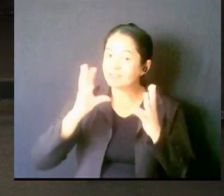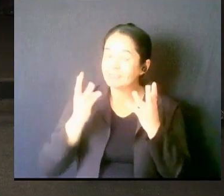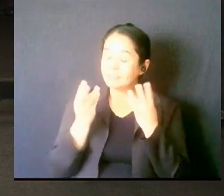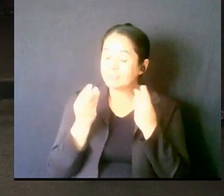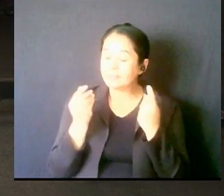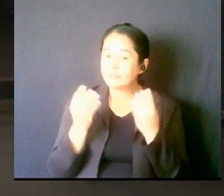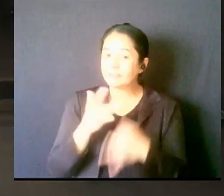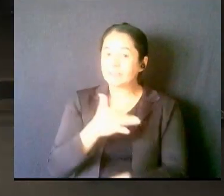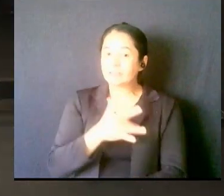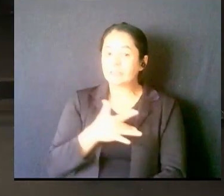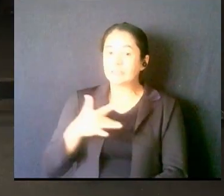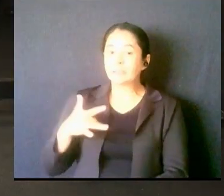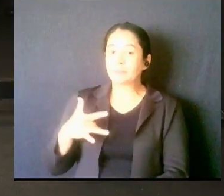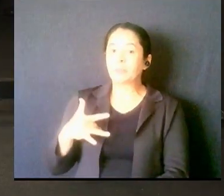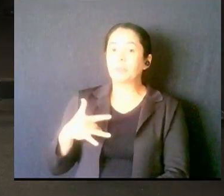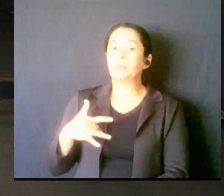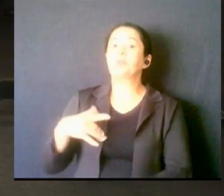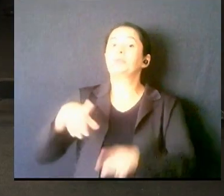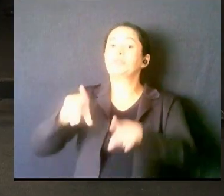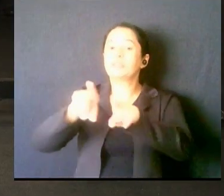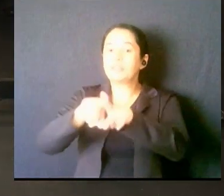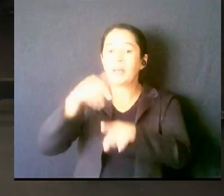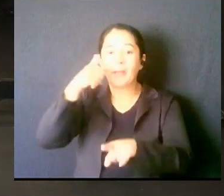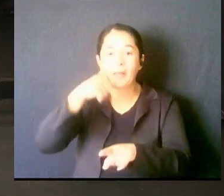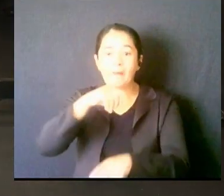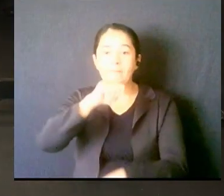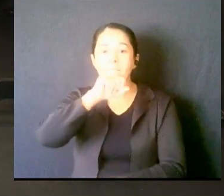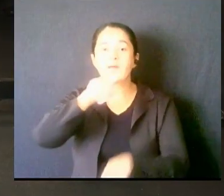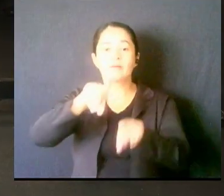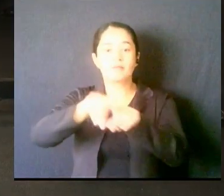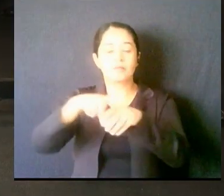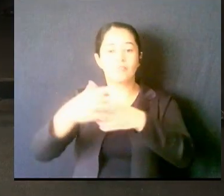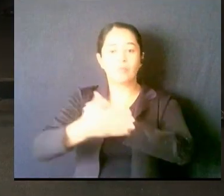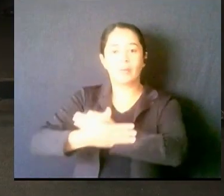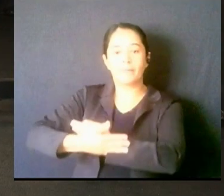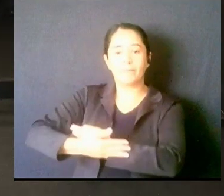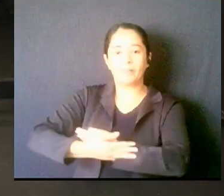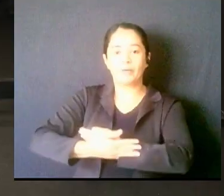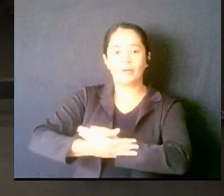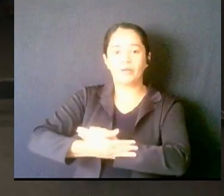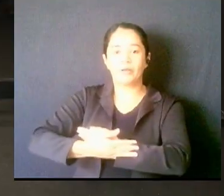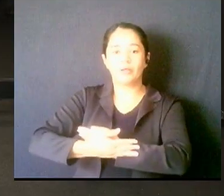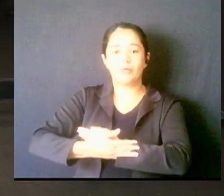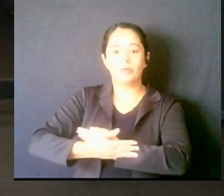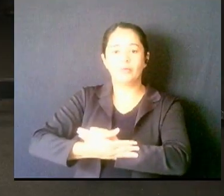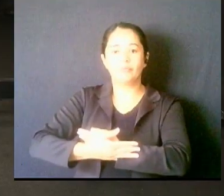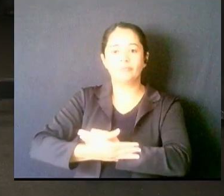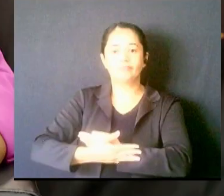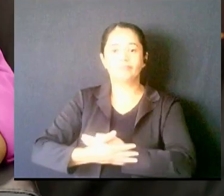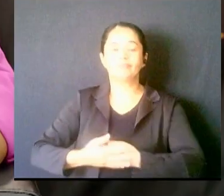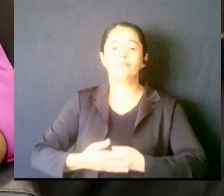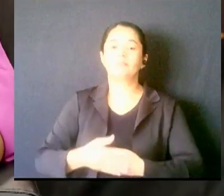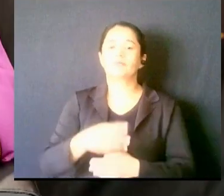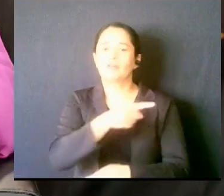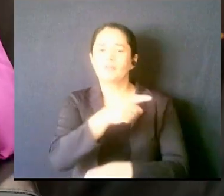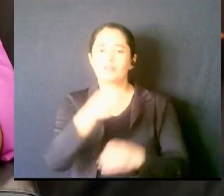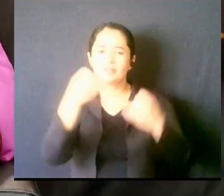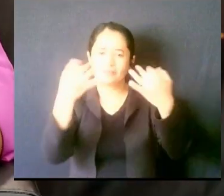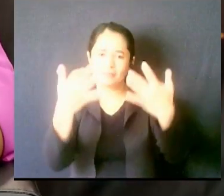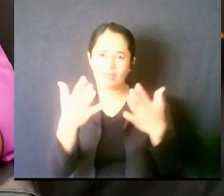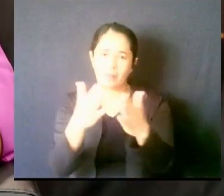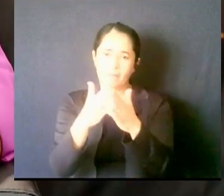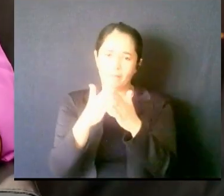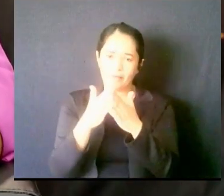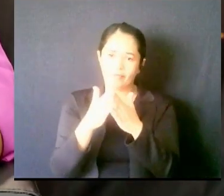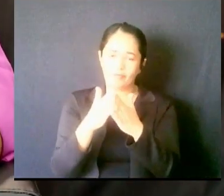e para a saúde do bebê, né, doutora? Eu gostaria que a senhora falasse para a gente sobre essa questão da saúde da mãe, desse